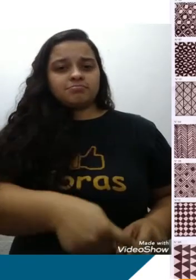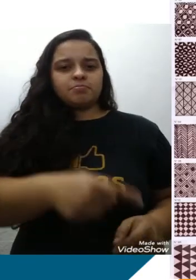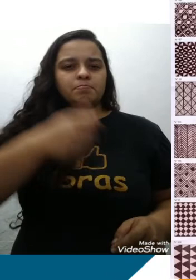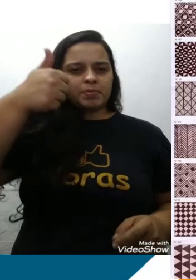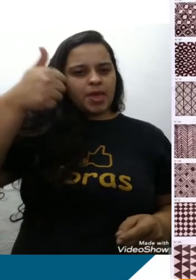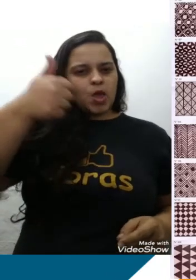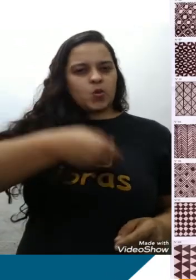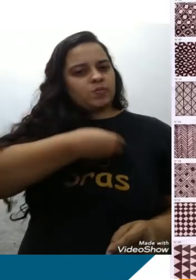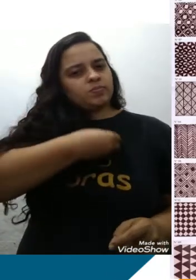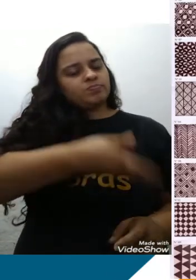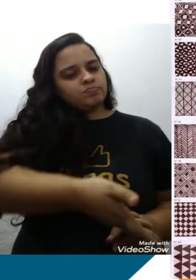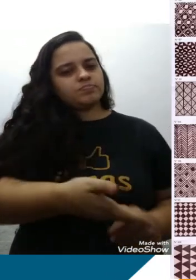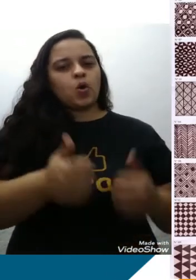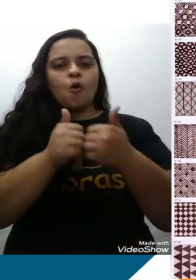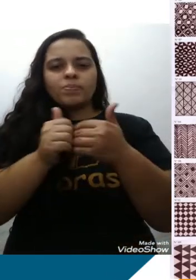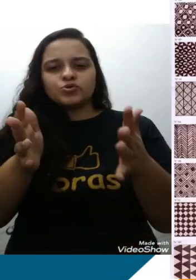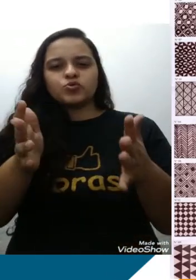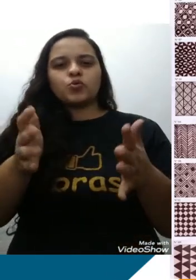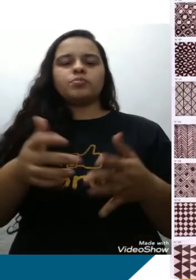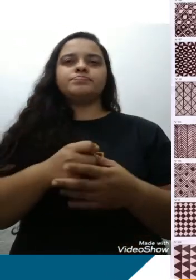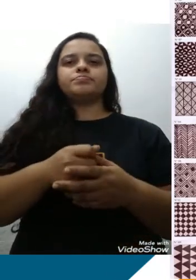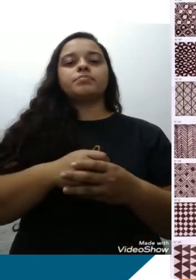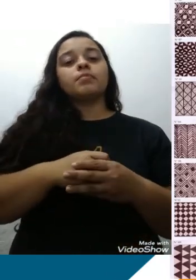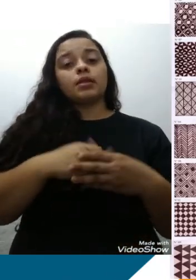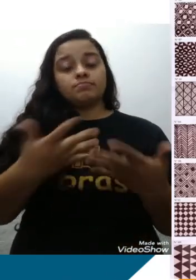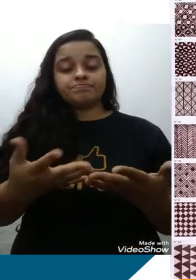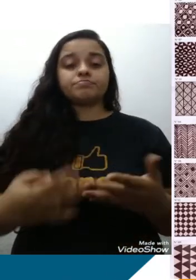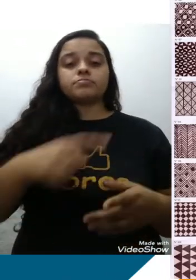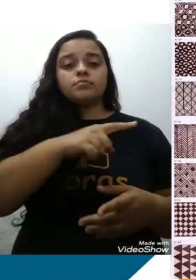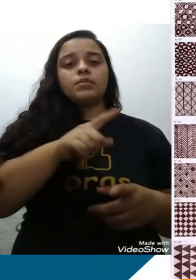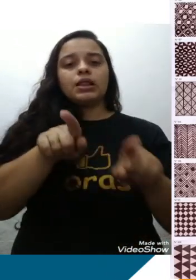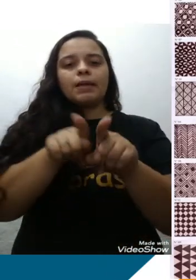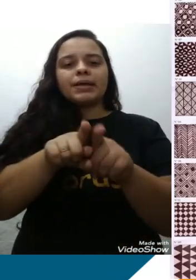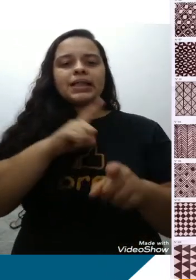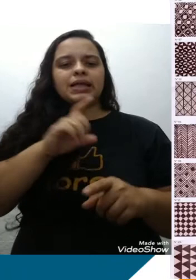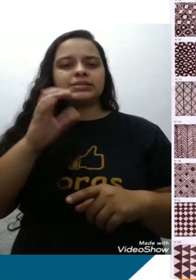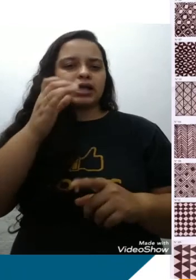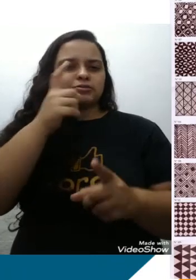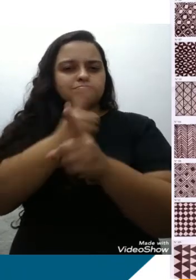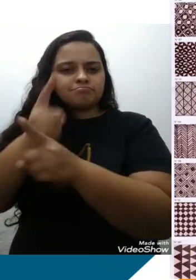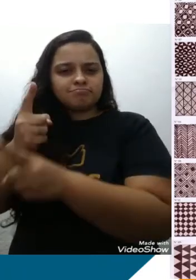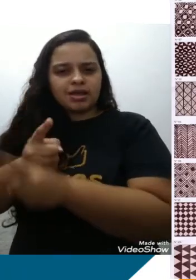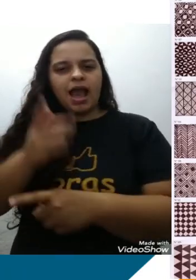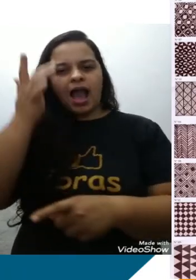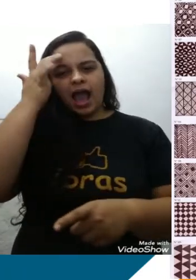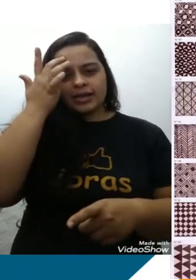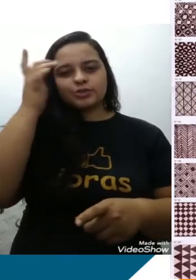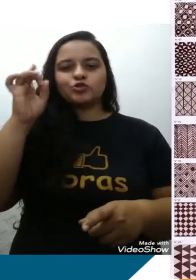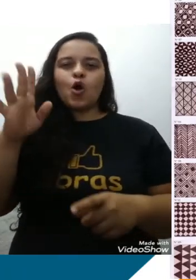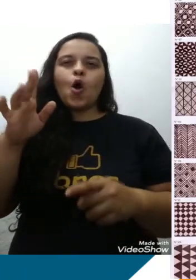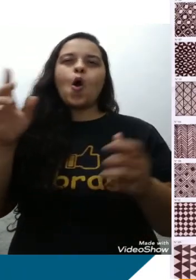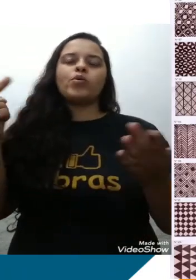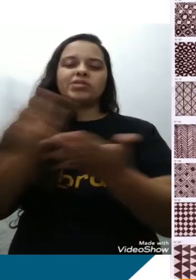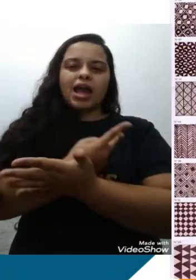já desde o século XIX, mas principalmente dos anos de 1980 para cá, tem se aprofundado muito a utilização de uma ciência que a gente acha que é muito